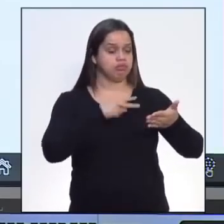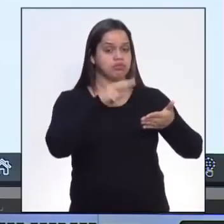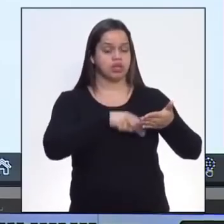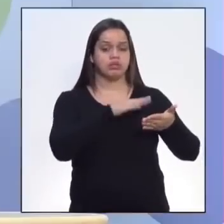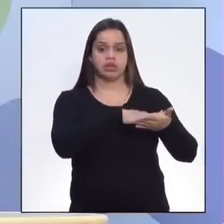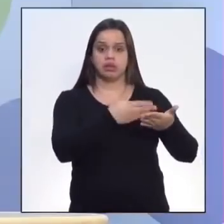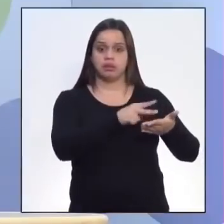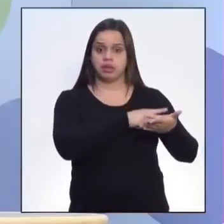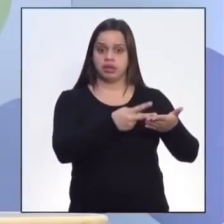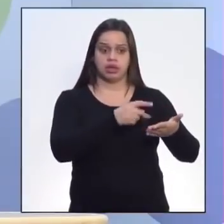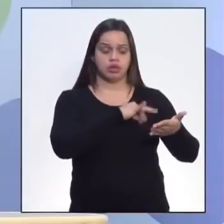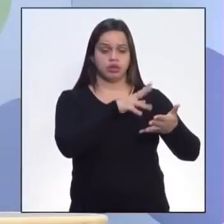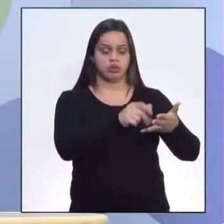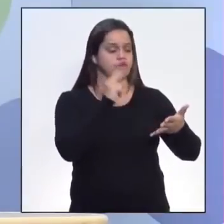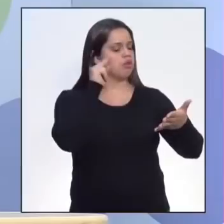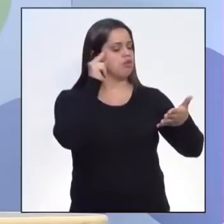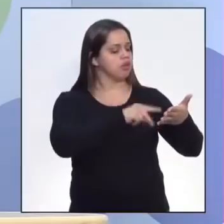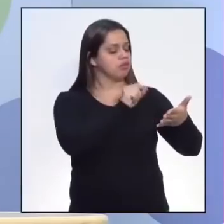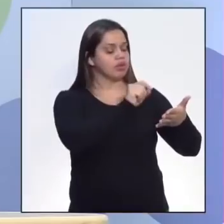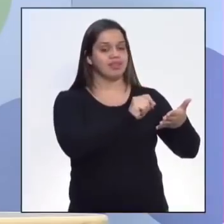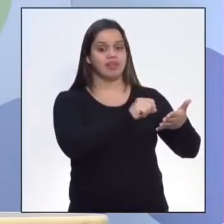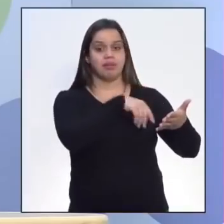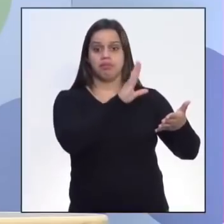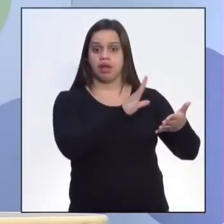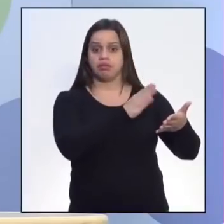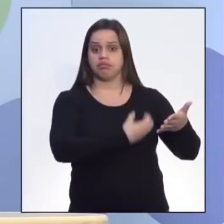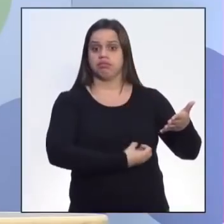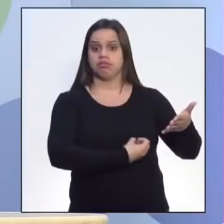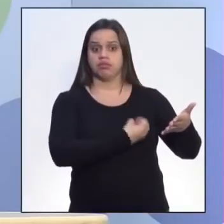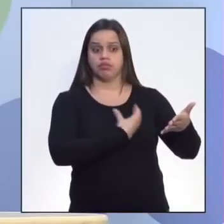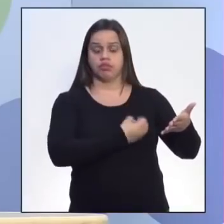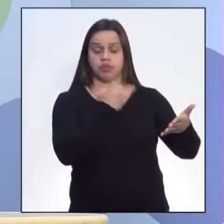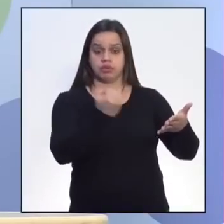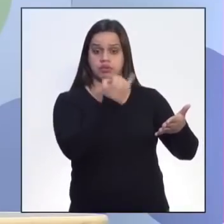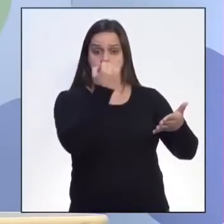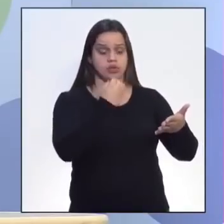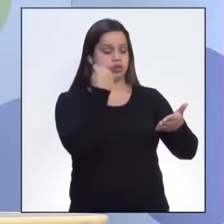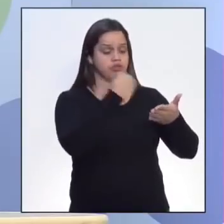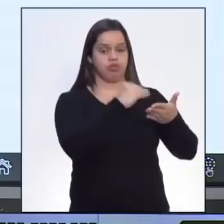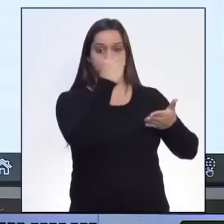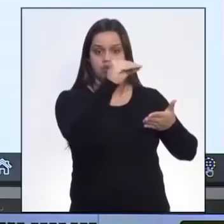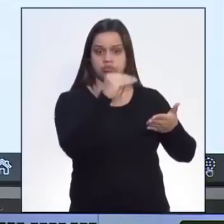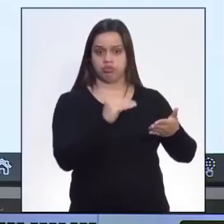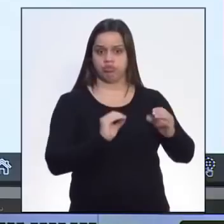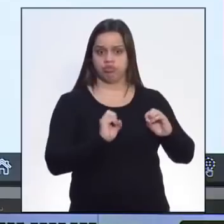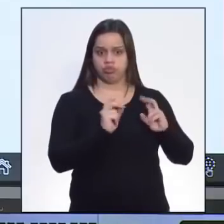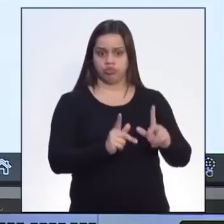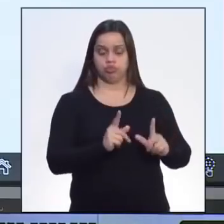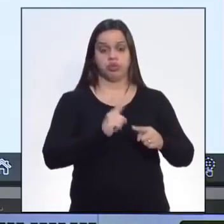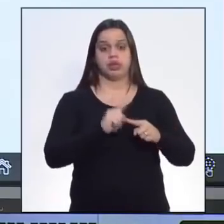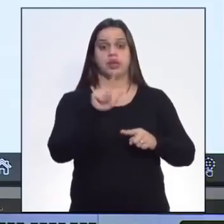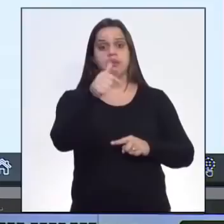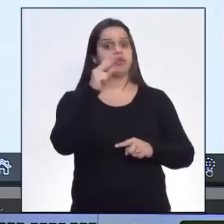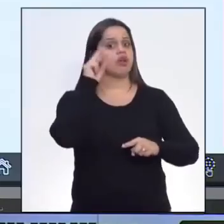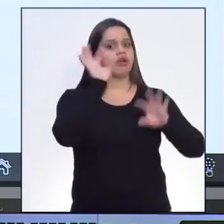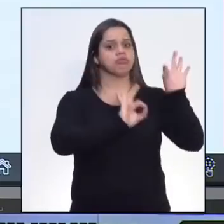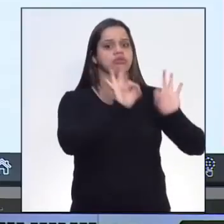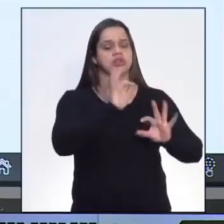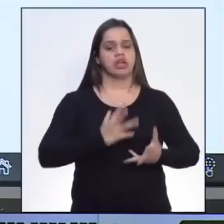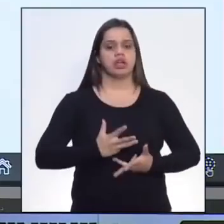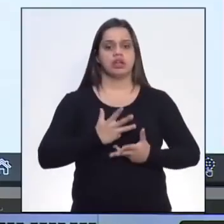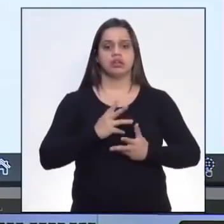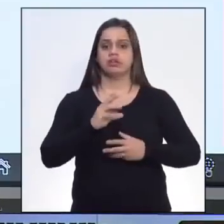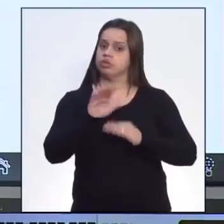Jonas? Anotando, né, aquela parte importante da matemática de colocar as observações, né? Exatamente, porque isso vai fazer diferença agora